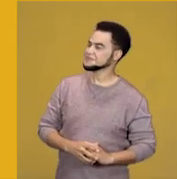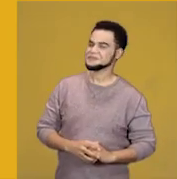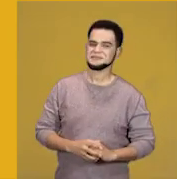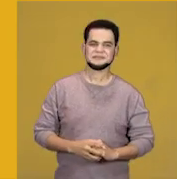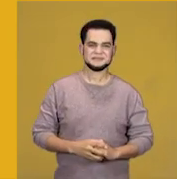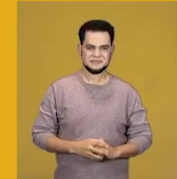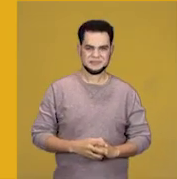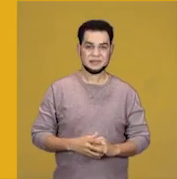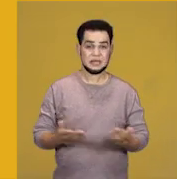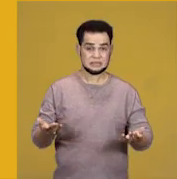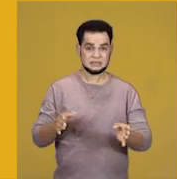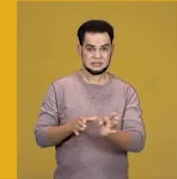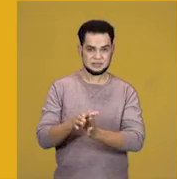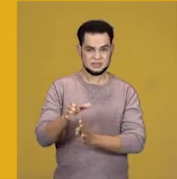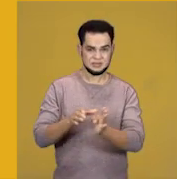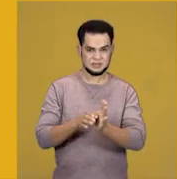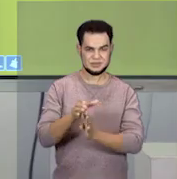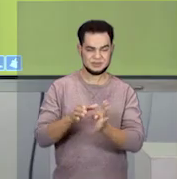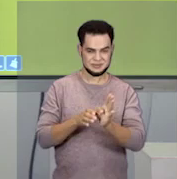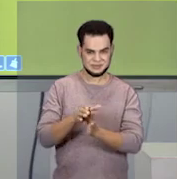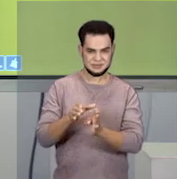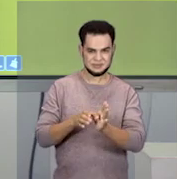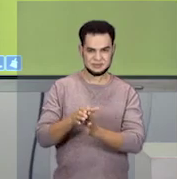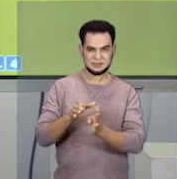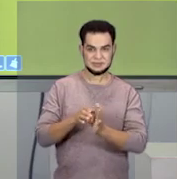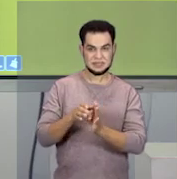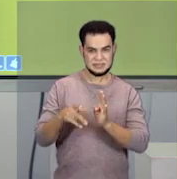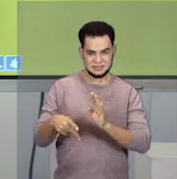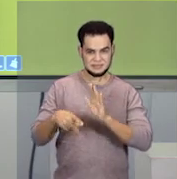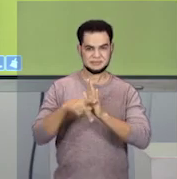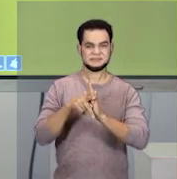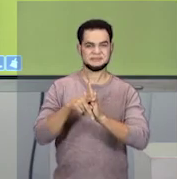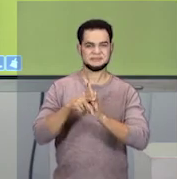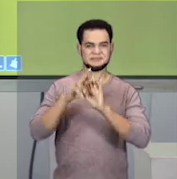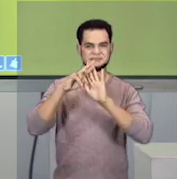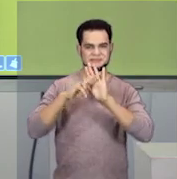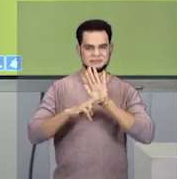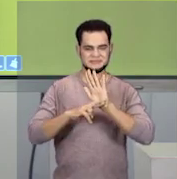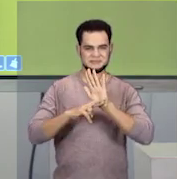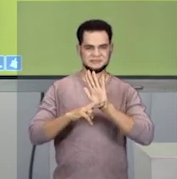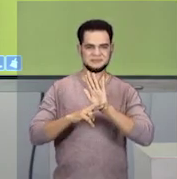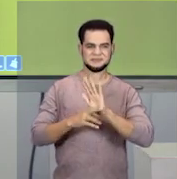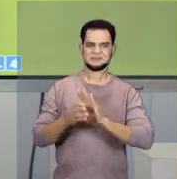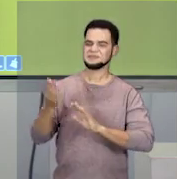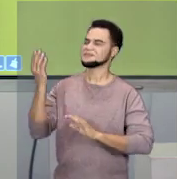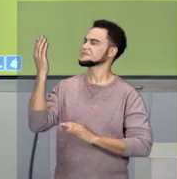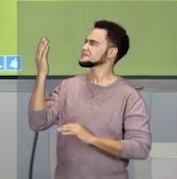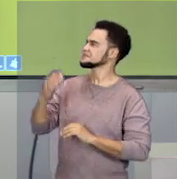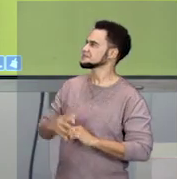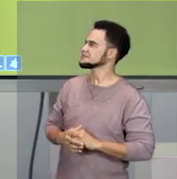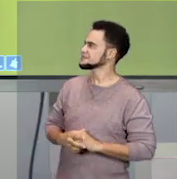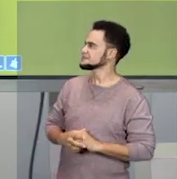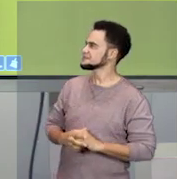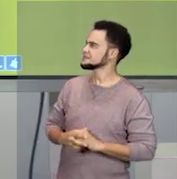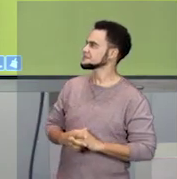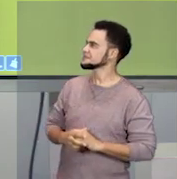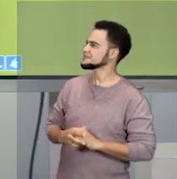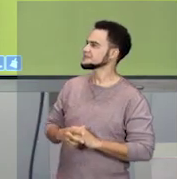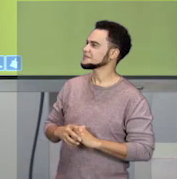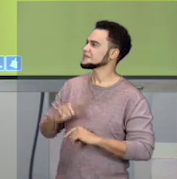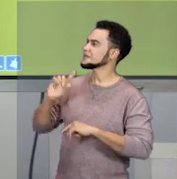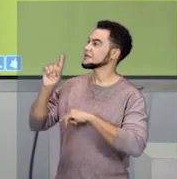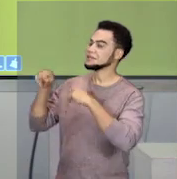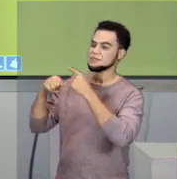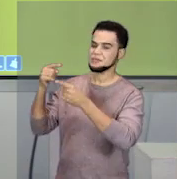Então, tem algumas instruções próprias aqui da redação. Depois vem toda a parte